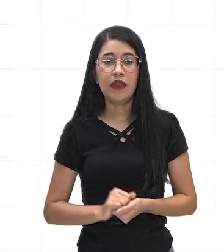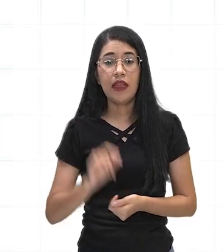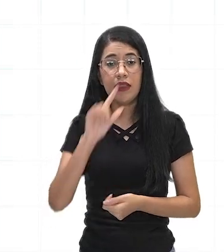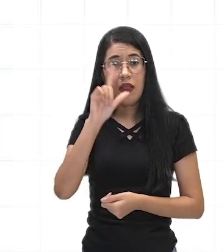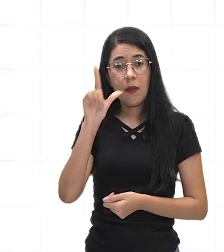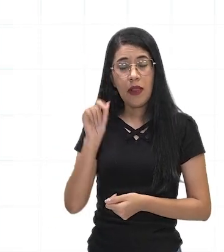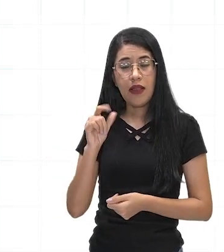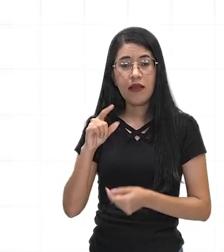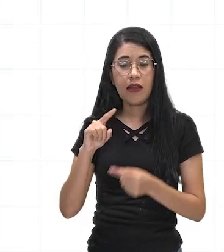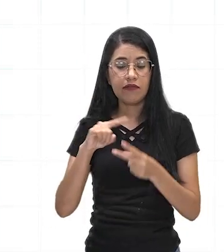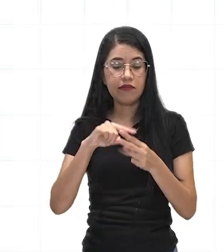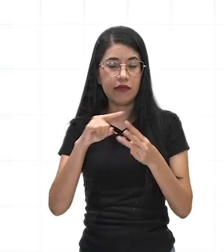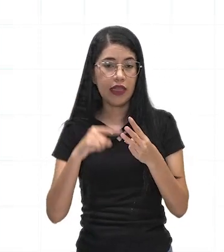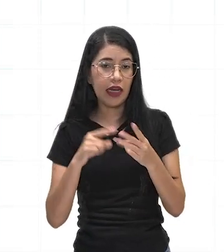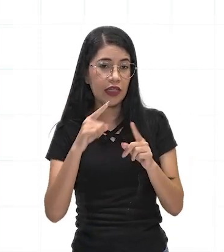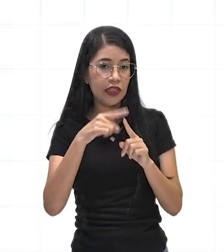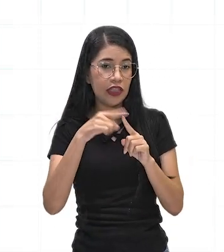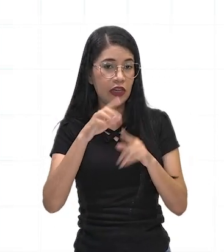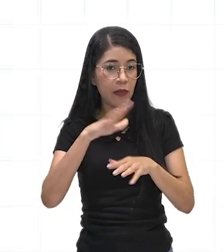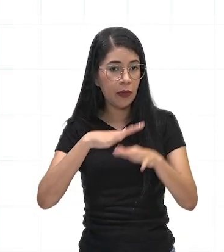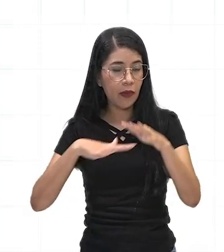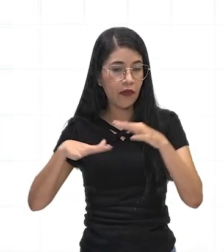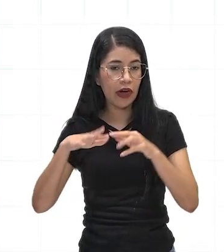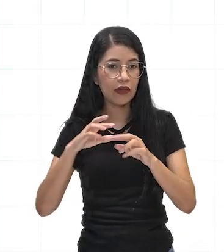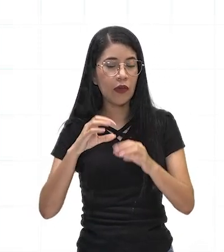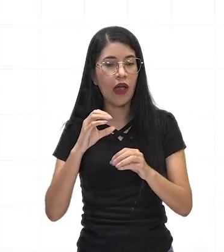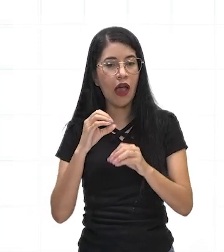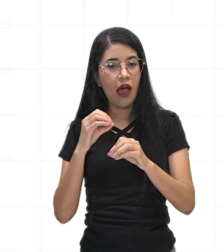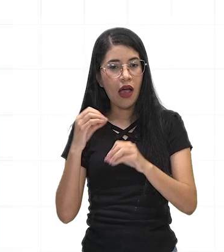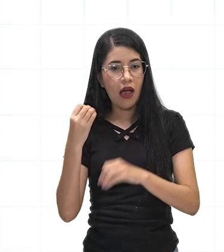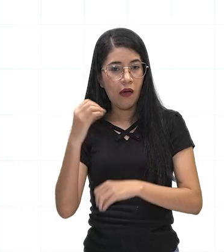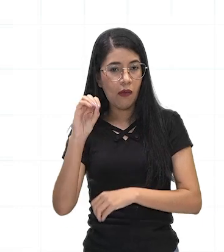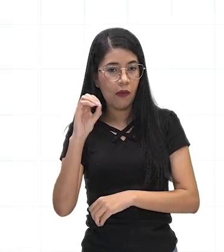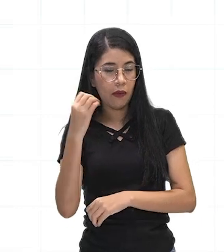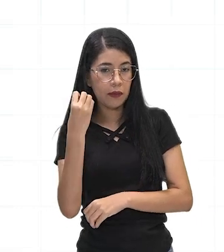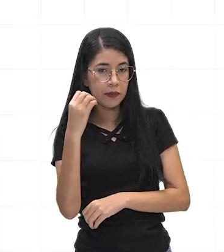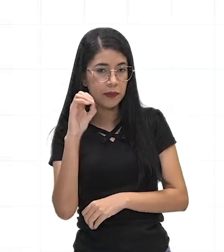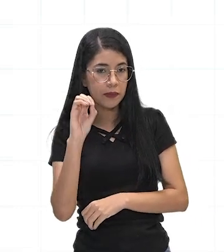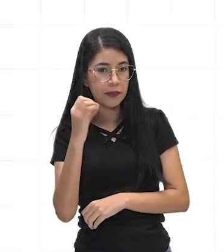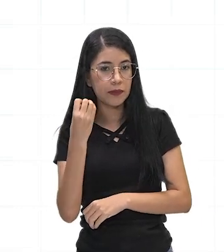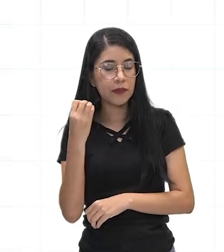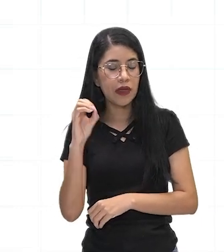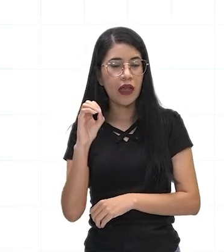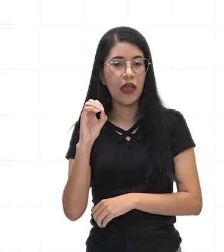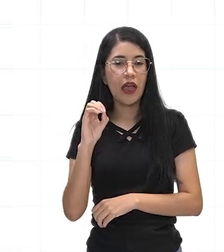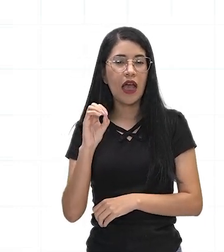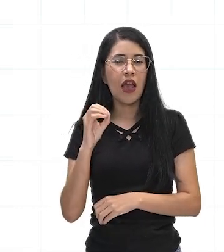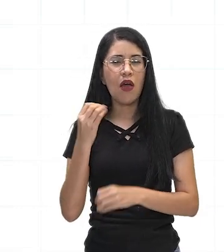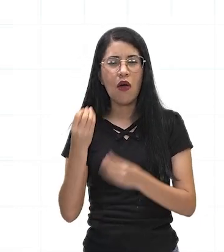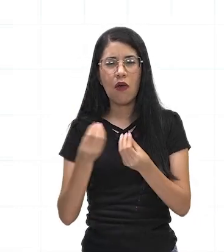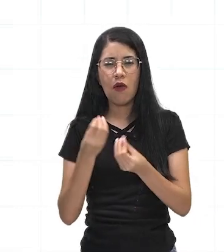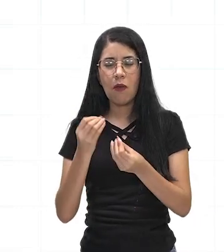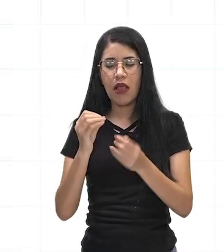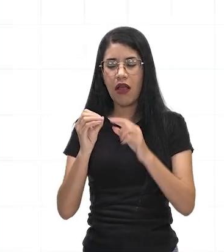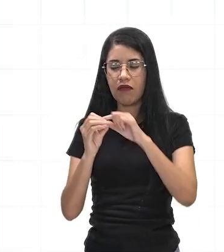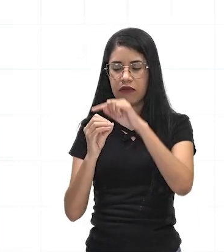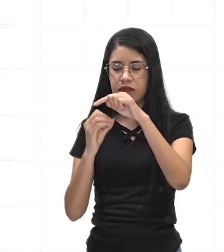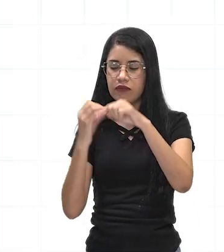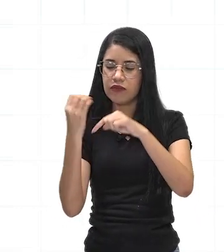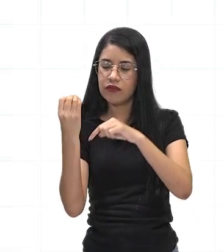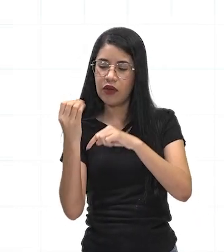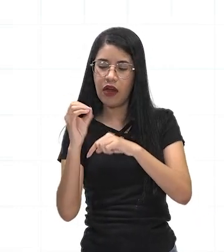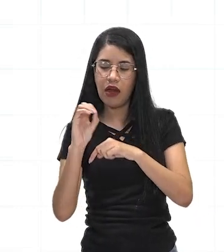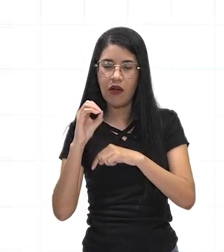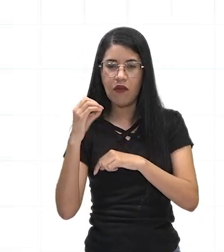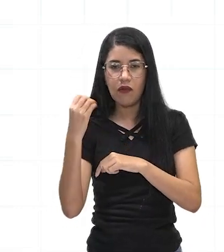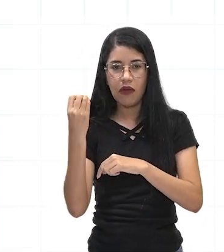ela apresenta 3 movimentos principais. Rotação é um movimento que acontece em torno do seu próprio eixo, como